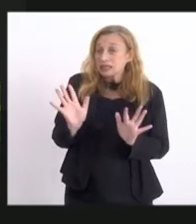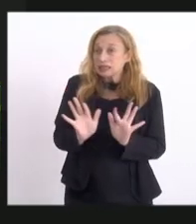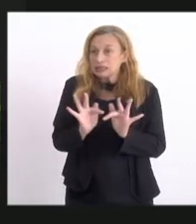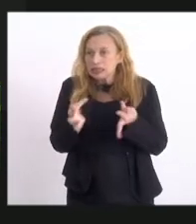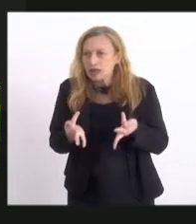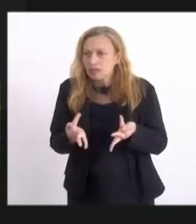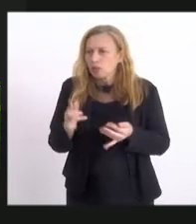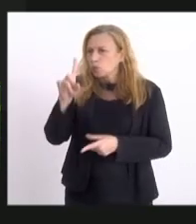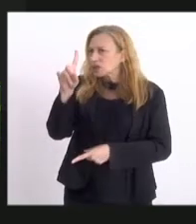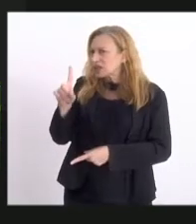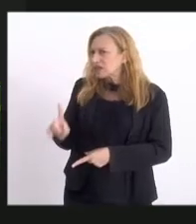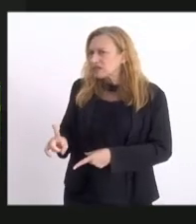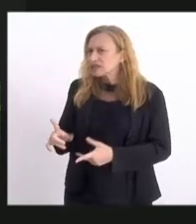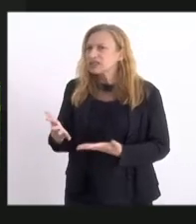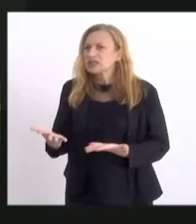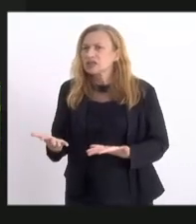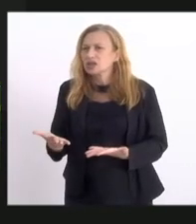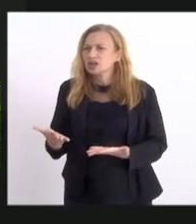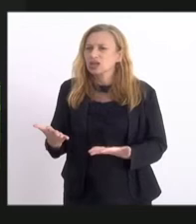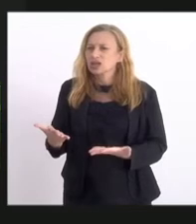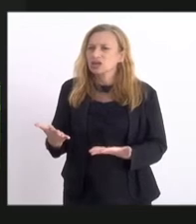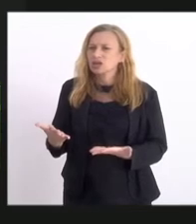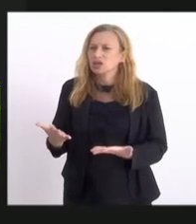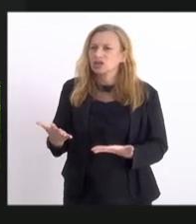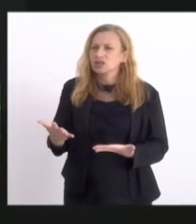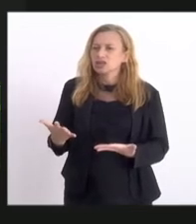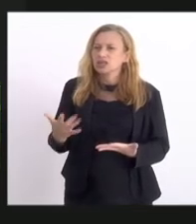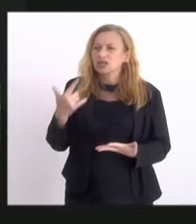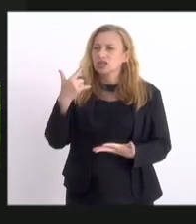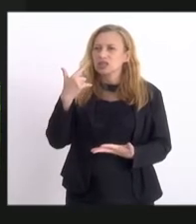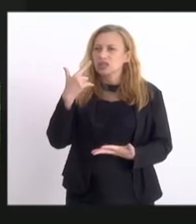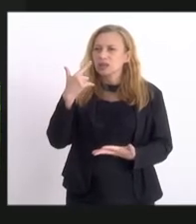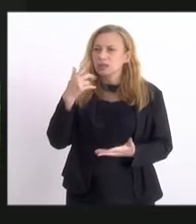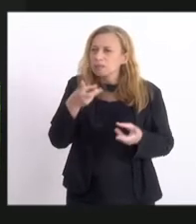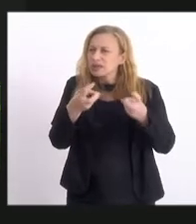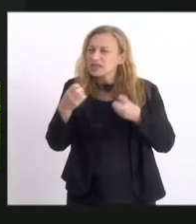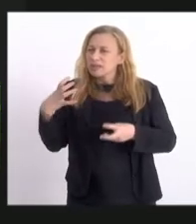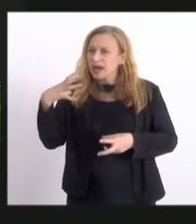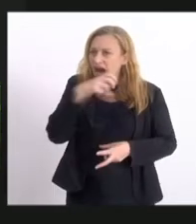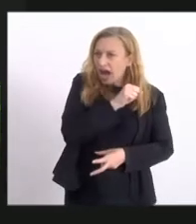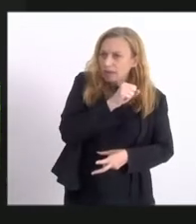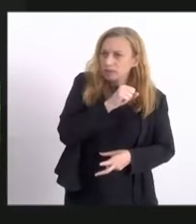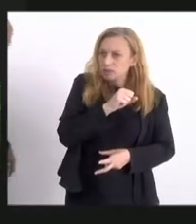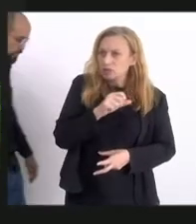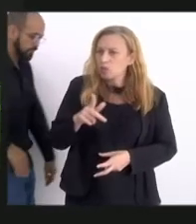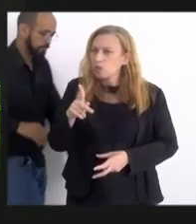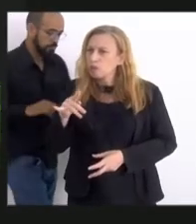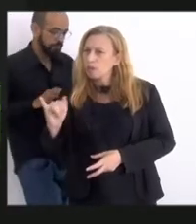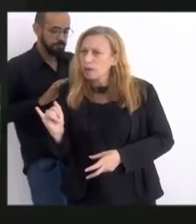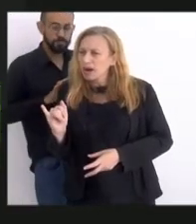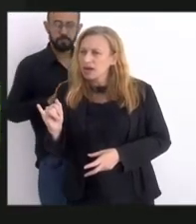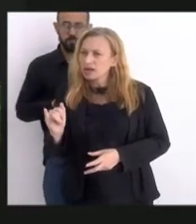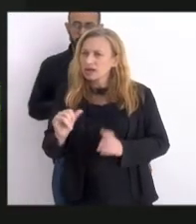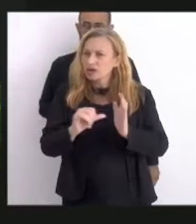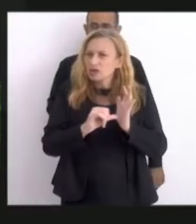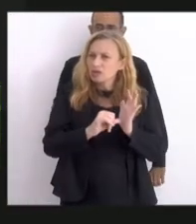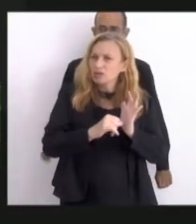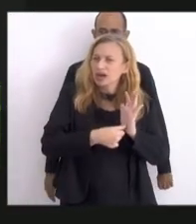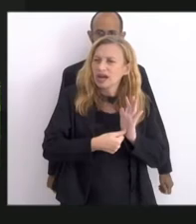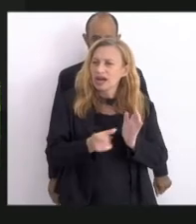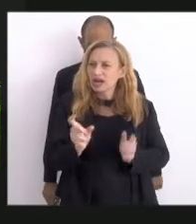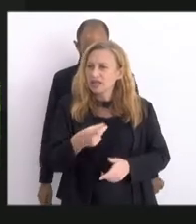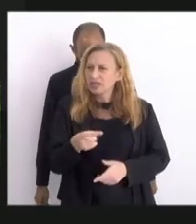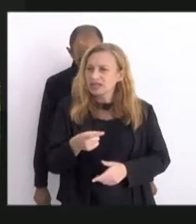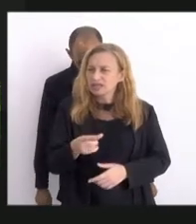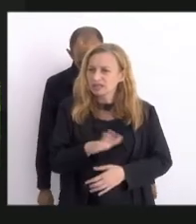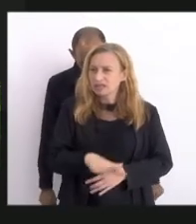deficiência... de auto-identificação, o pai, quando tem a carteira de identidade da criança, que